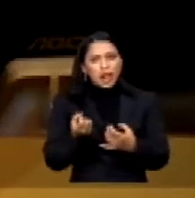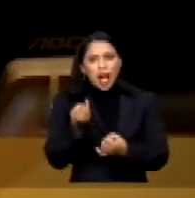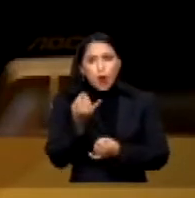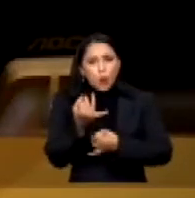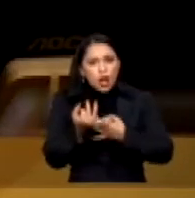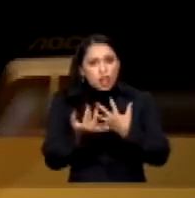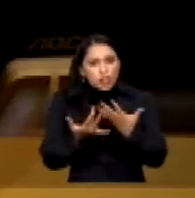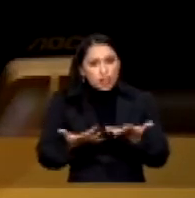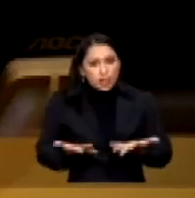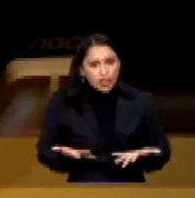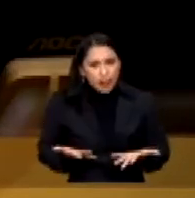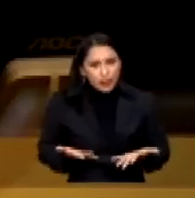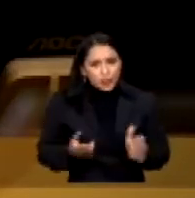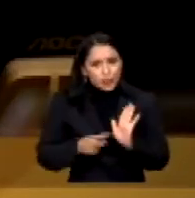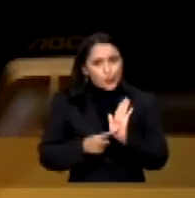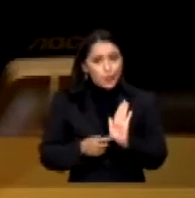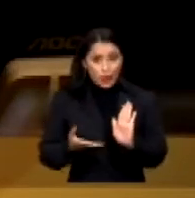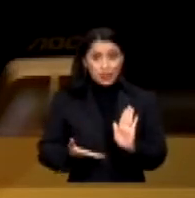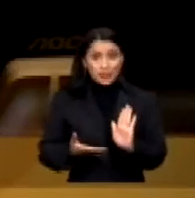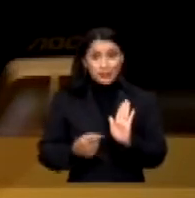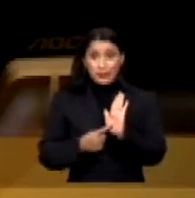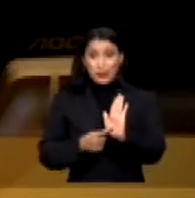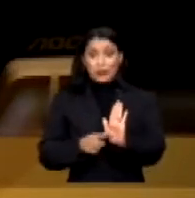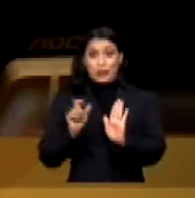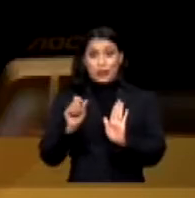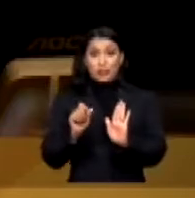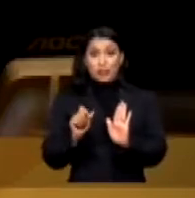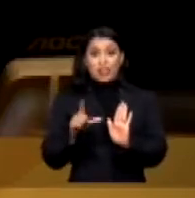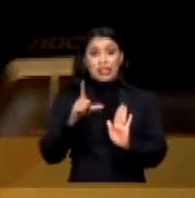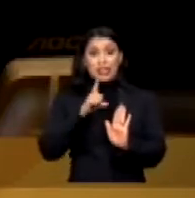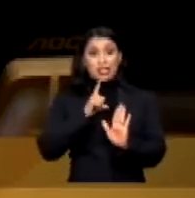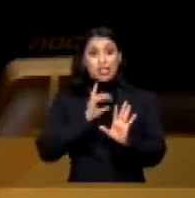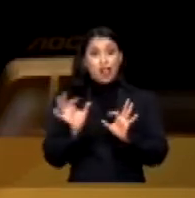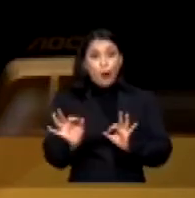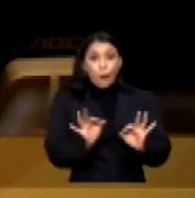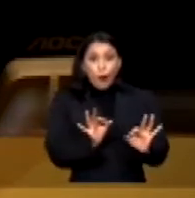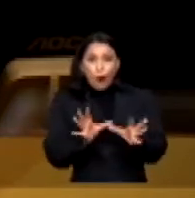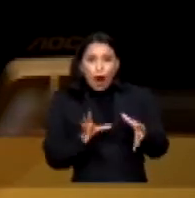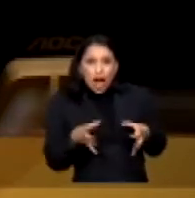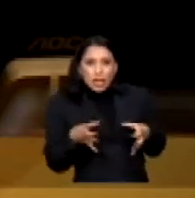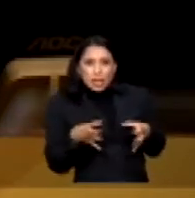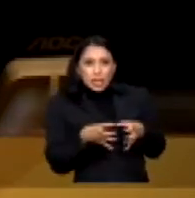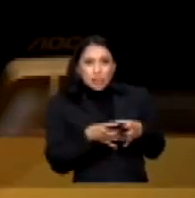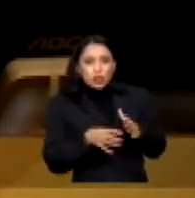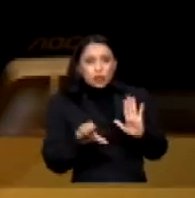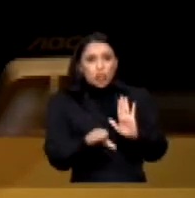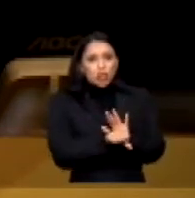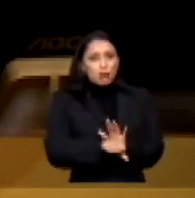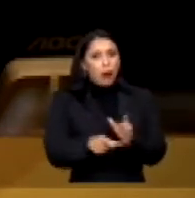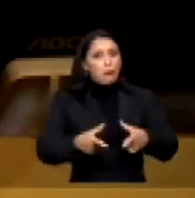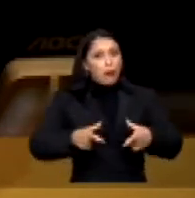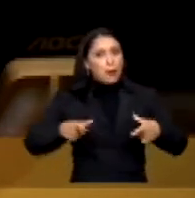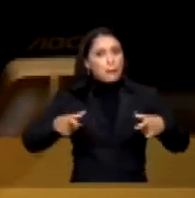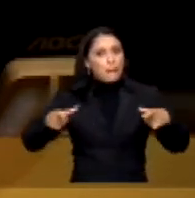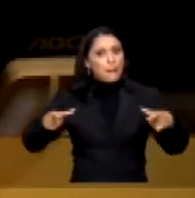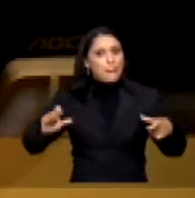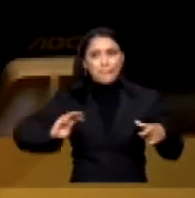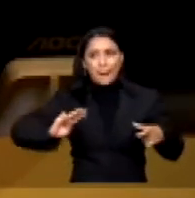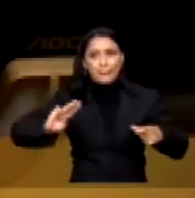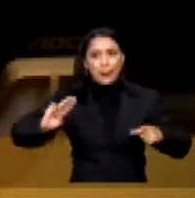matemática, a meu ver, se evidencia aqui, porque demonstra que estávamos diante de uma organização criminosa de grande